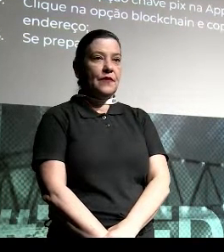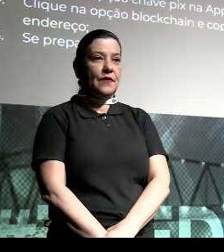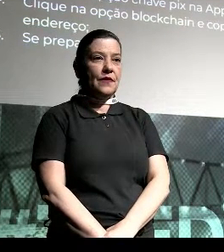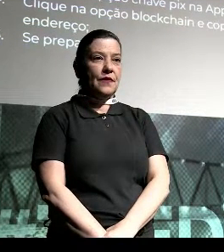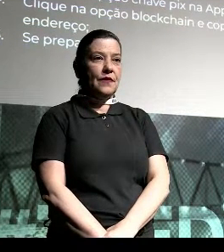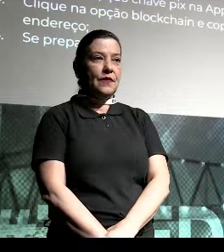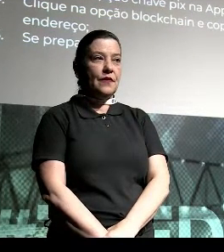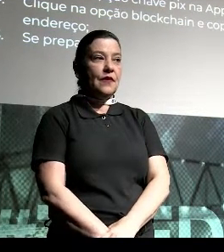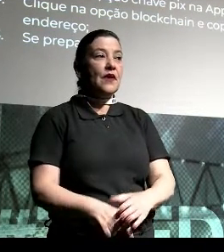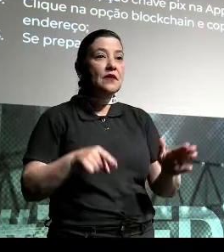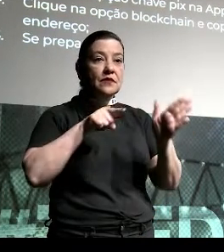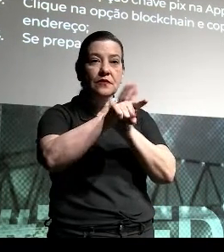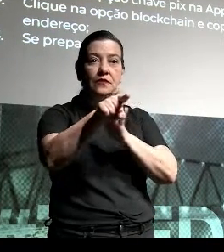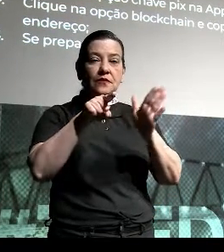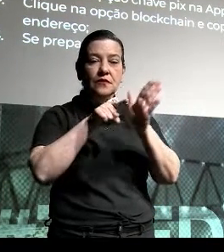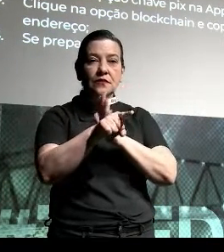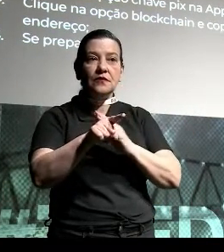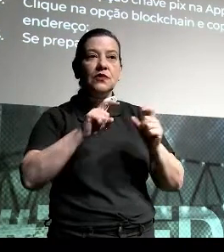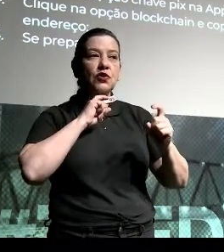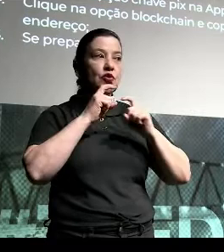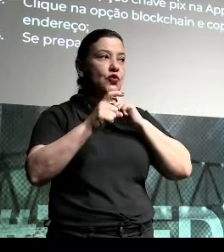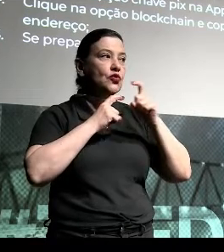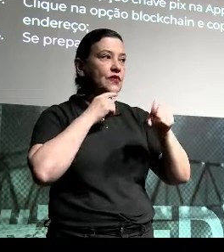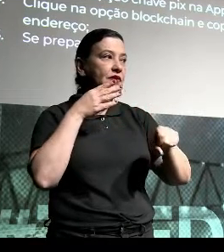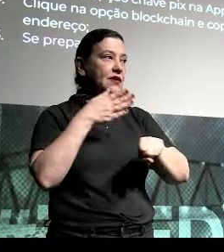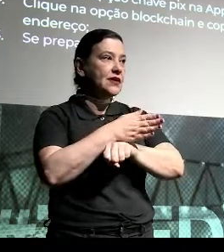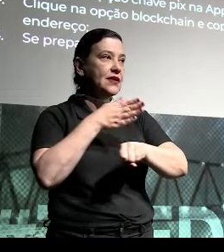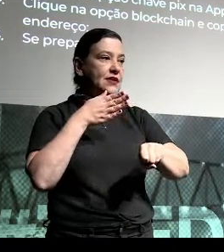Alguém tem alguma dúvida de como acessar o wallet, alguma coisa assim?